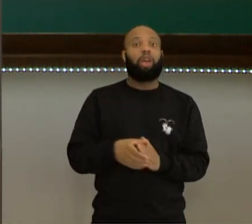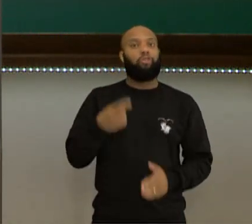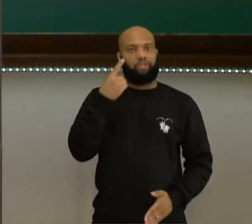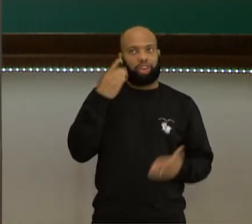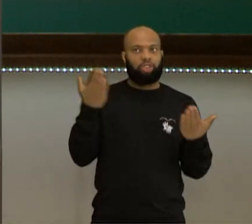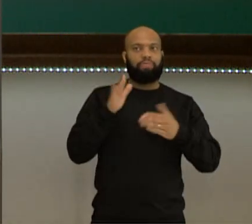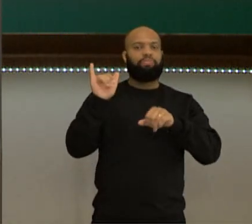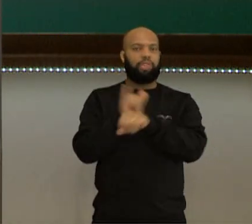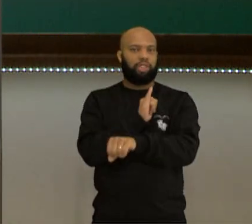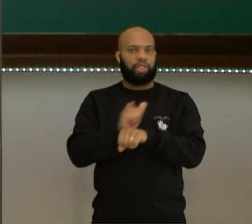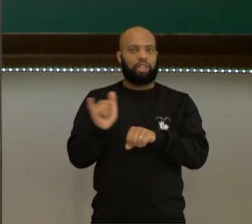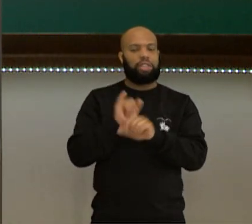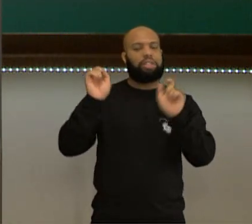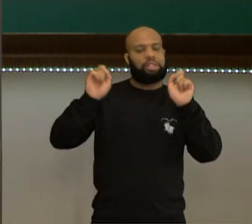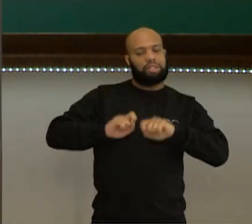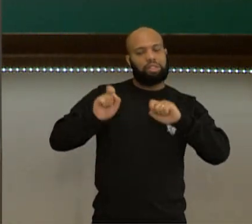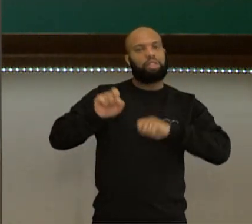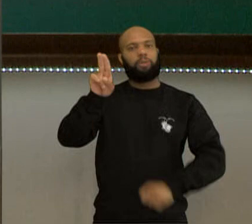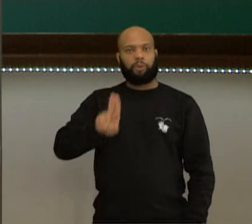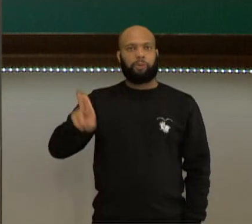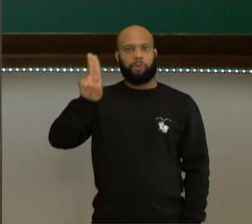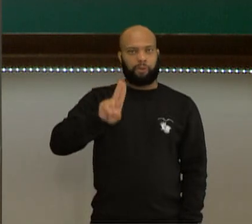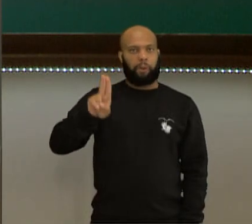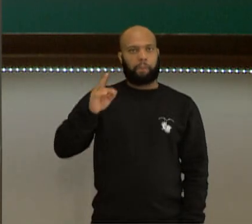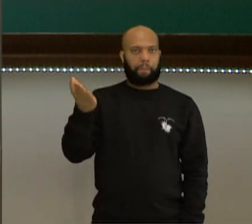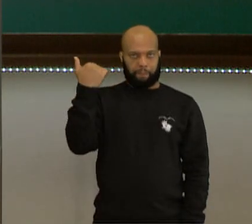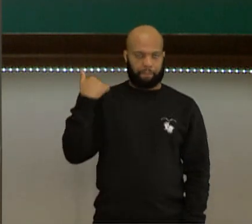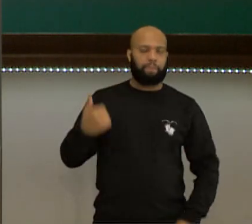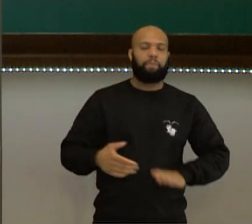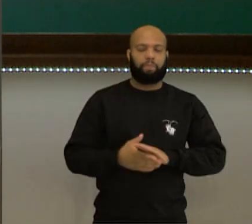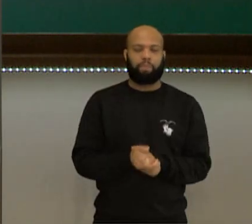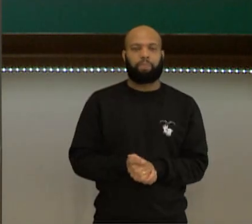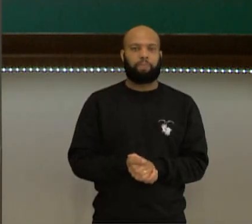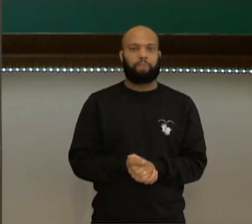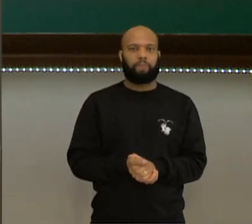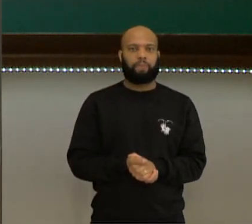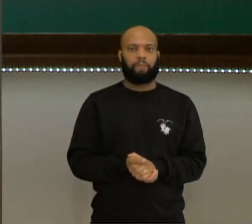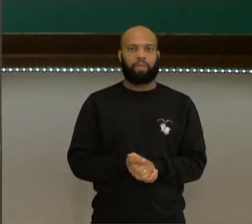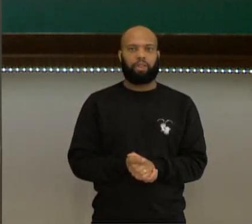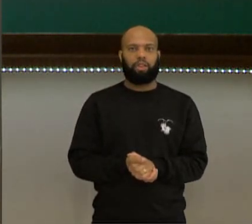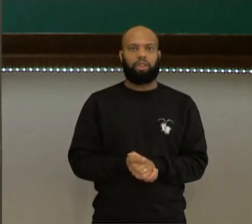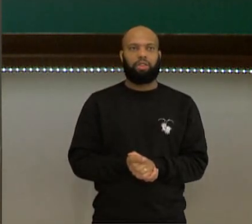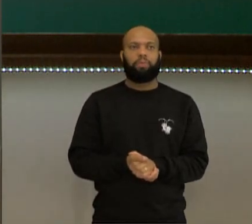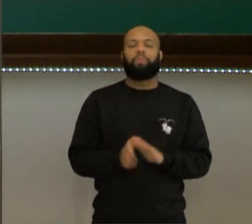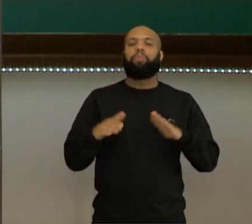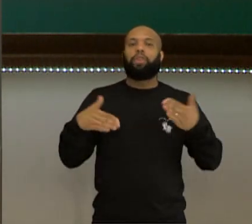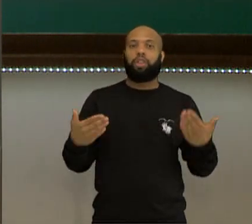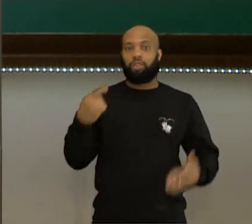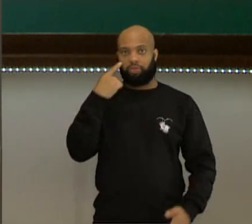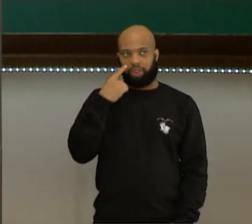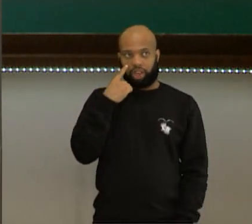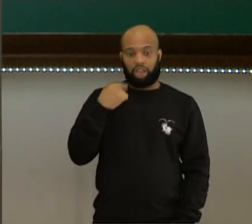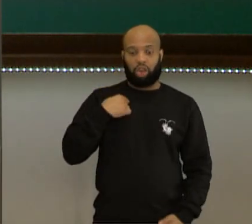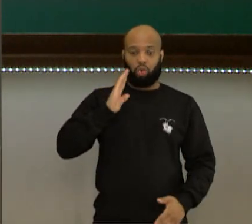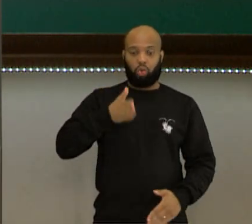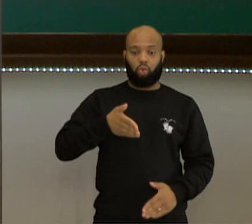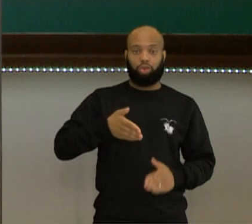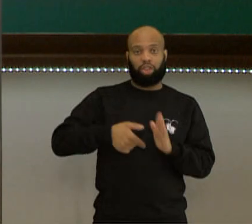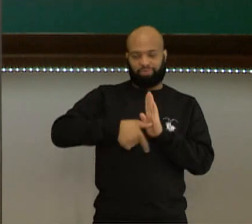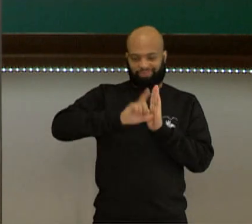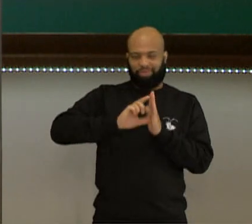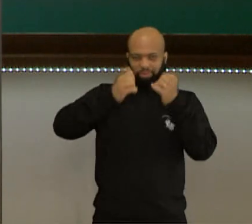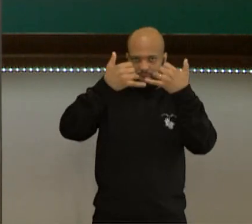estratégia aí que a gente pode utilizar para fazer. Vamos lá comigo? Então, me acompanhe. Olha só, Então, como a professora estava falando, aqui nós temos